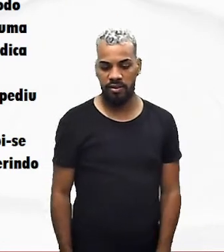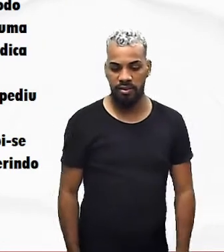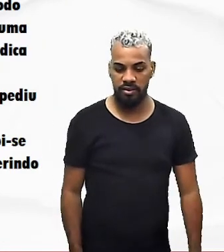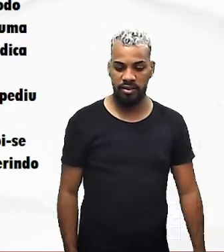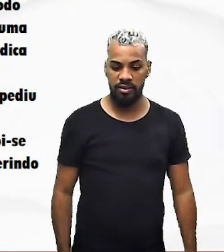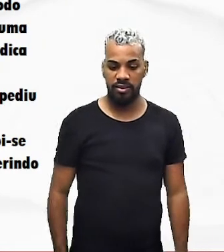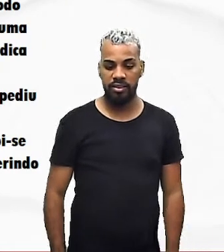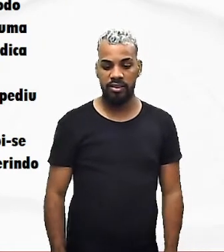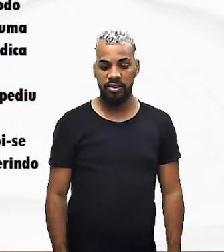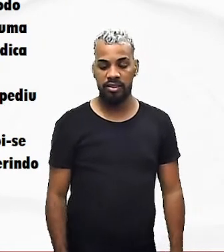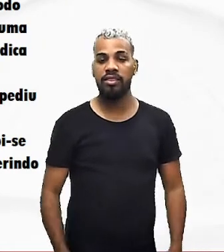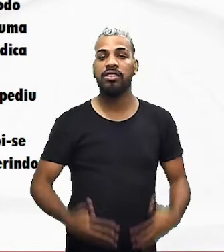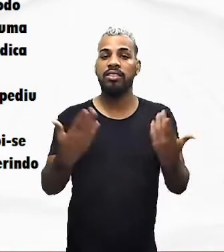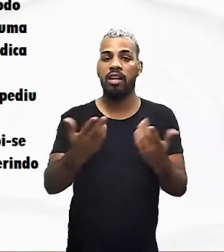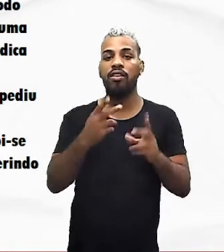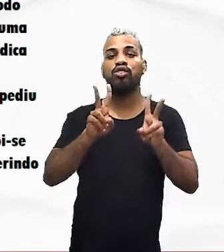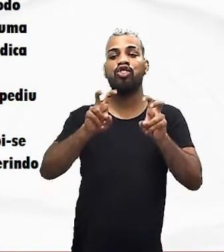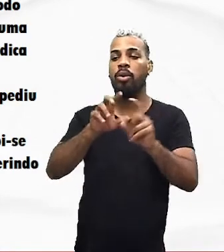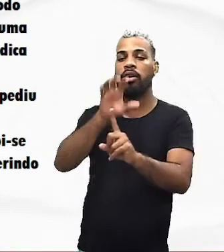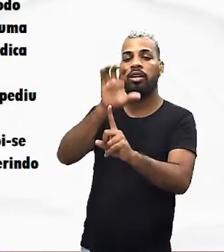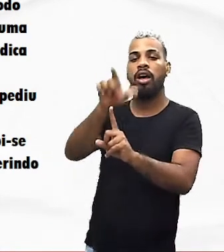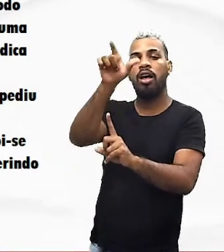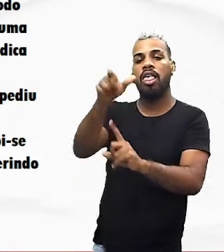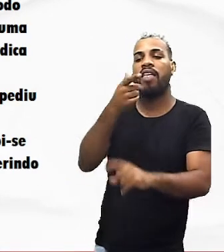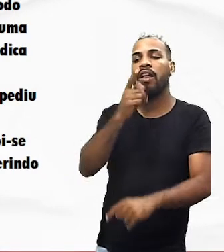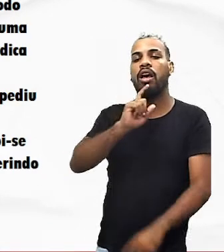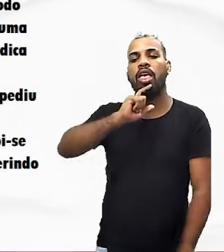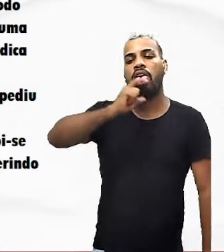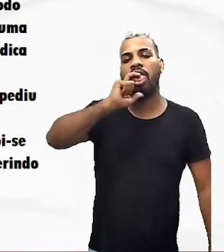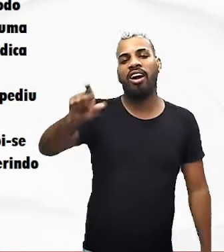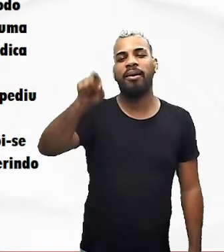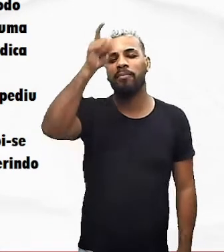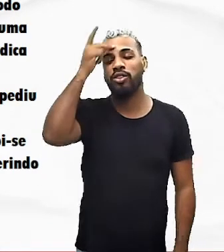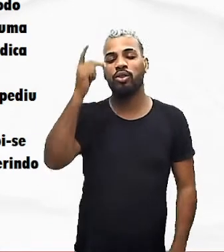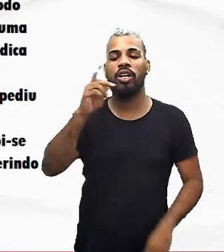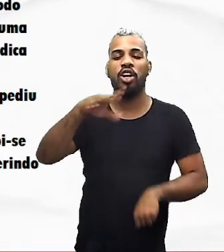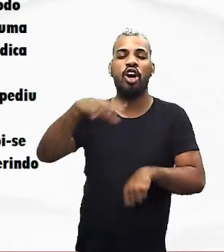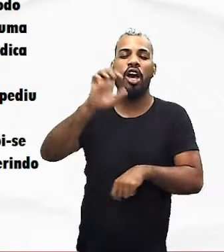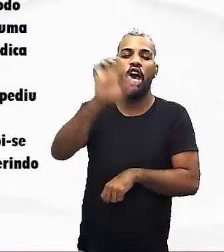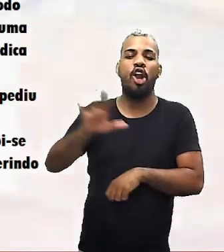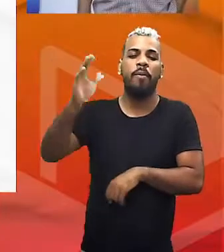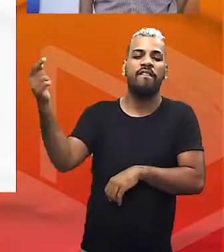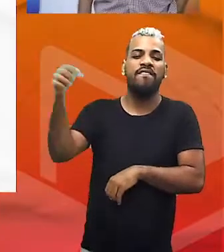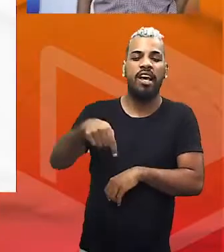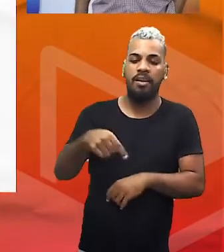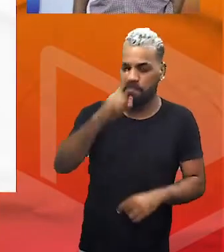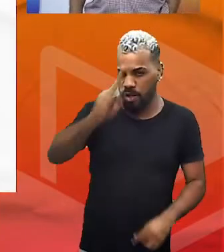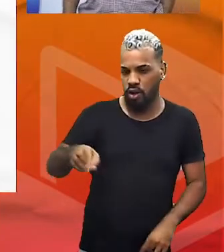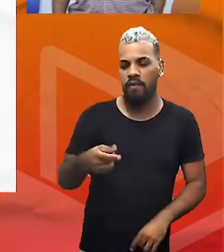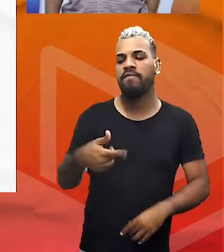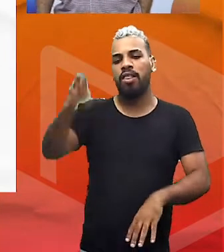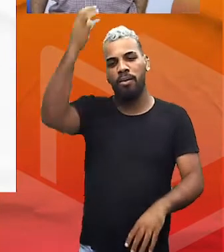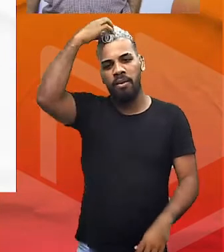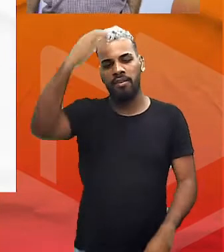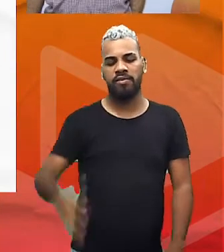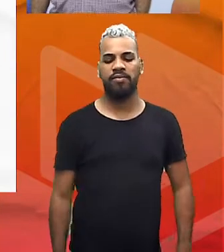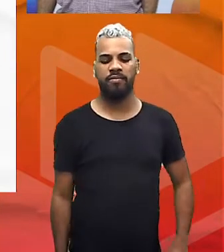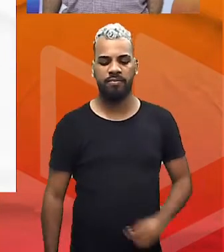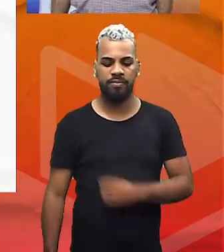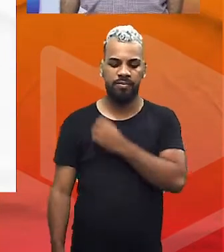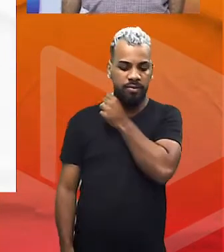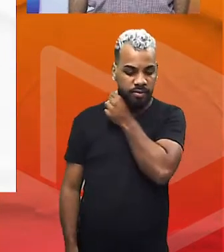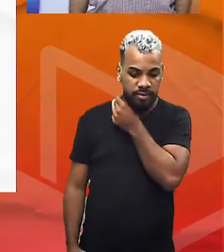certos imigrantes europeus. Tá certo? Gente, Macunaíma, uma obra, posso dizer, vou